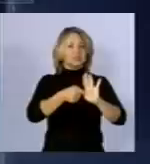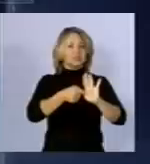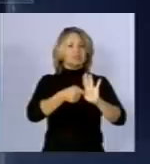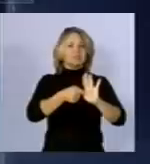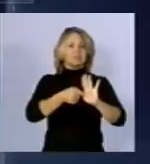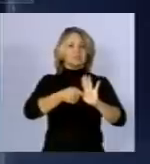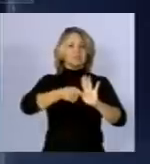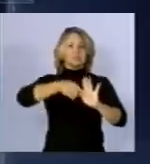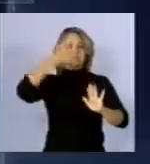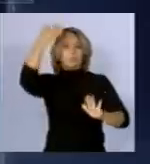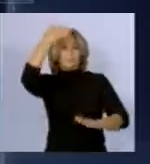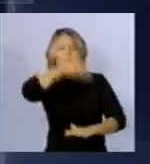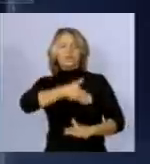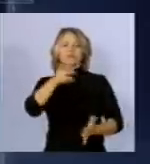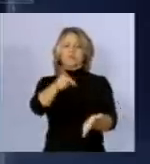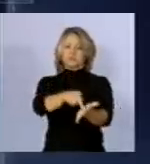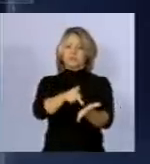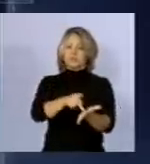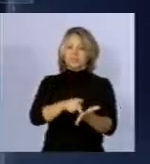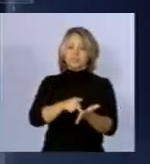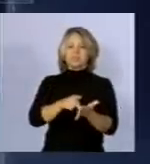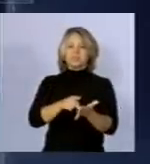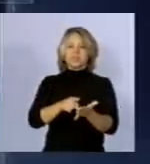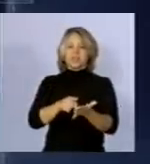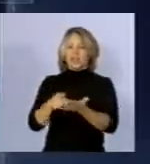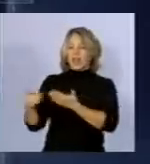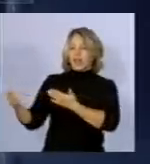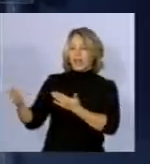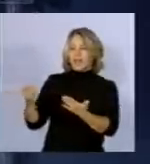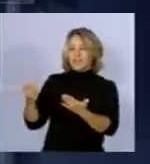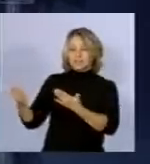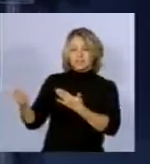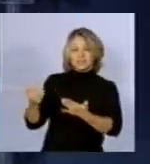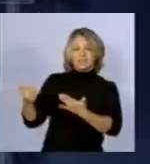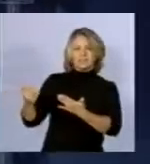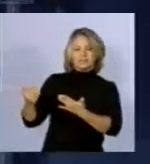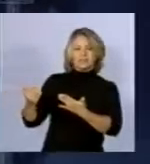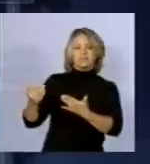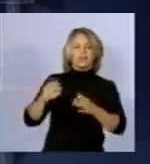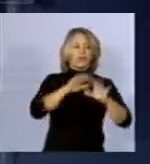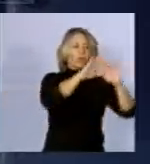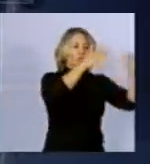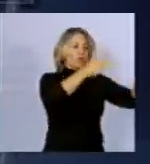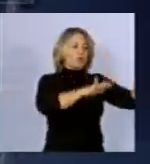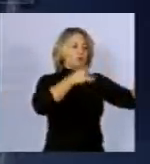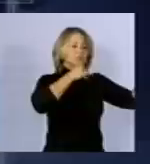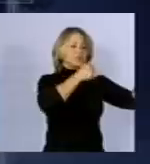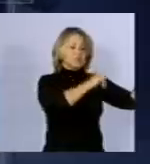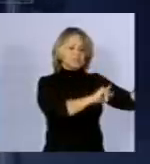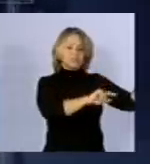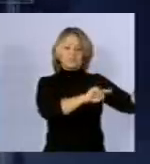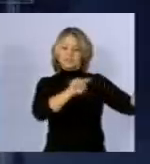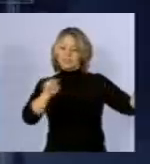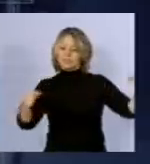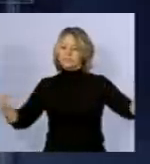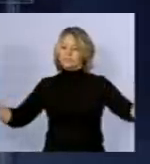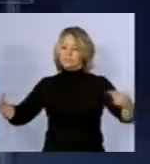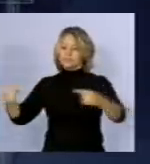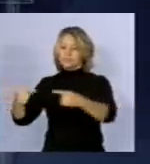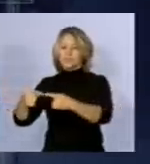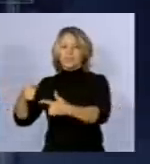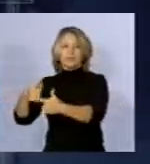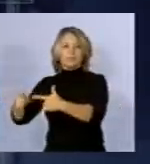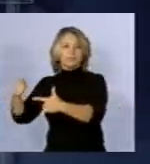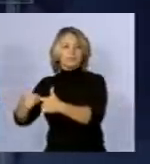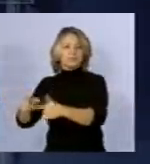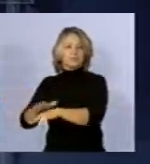científicas bastante abundantes é da relação entre Campos eletromagnéticos é e incidência de